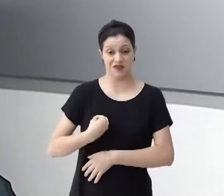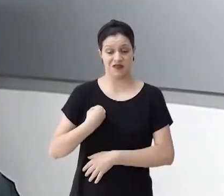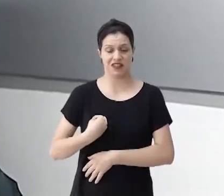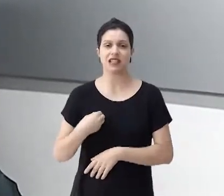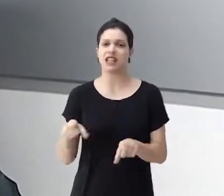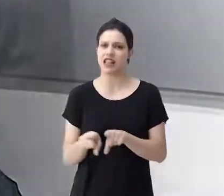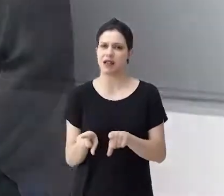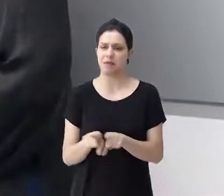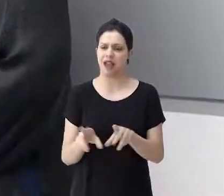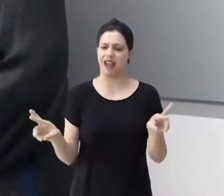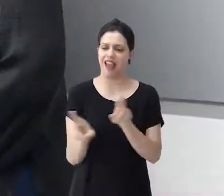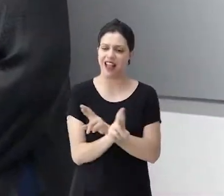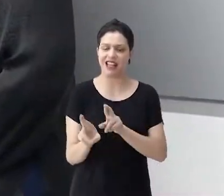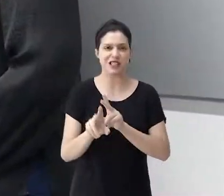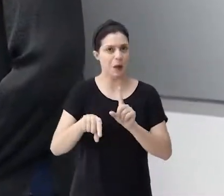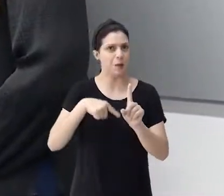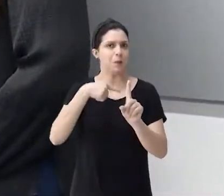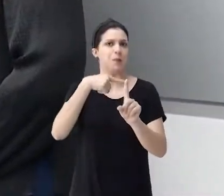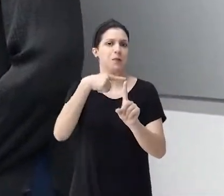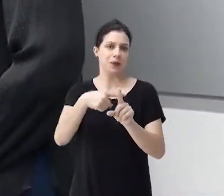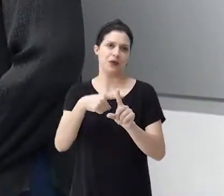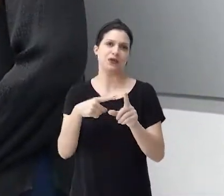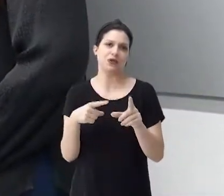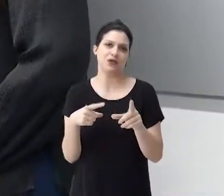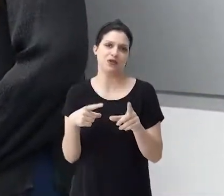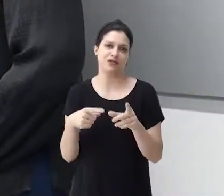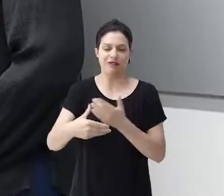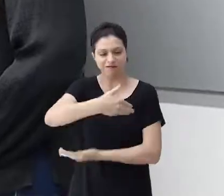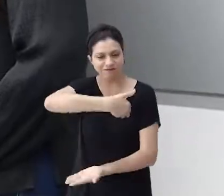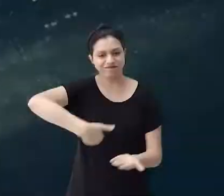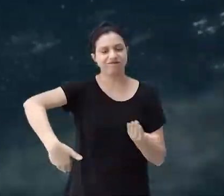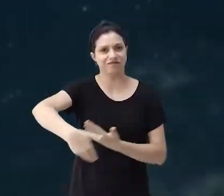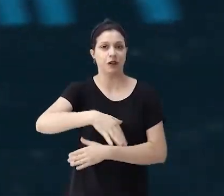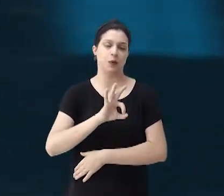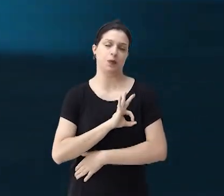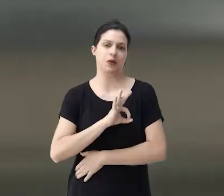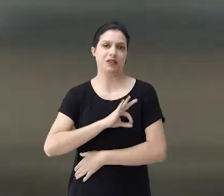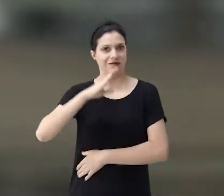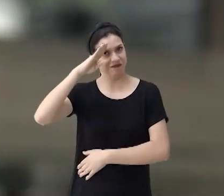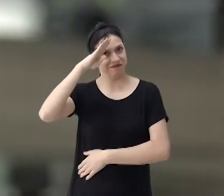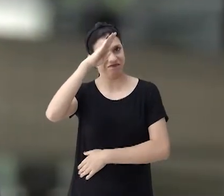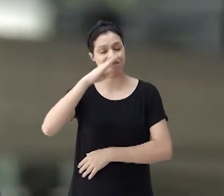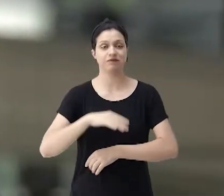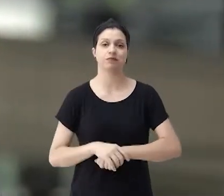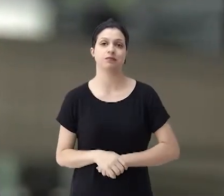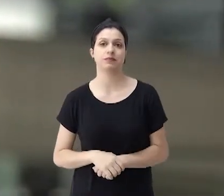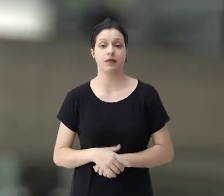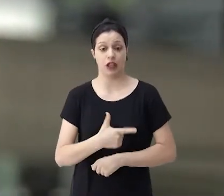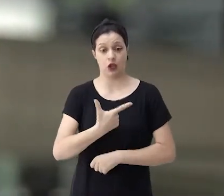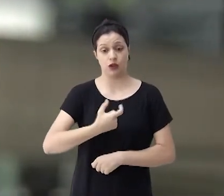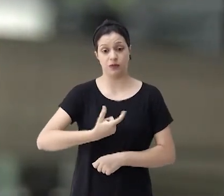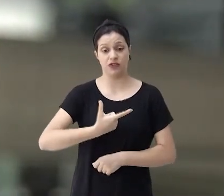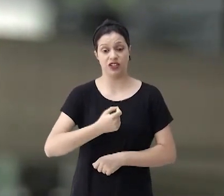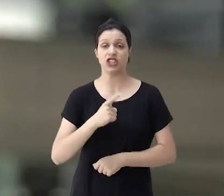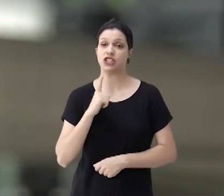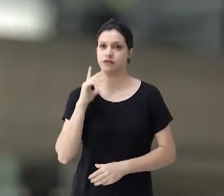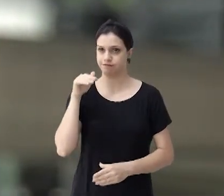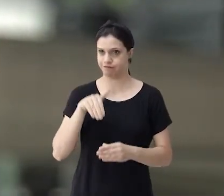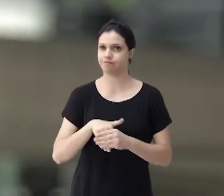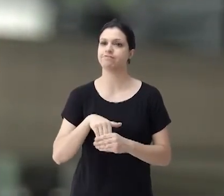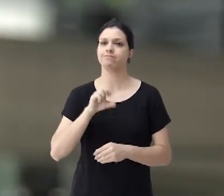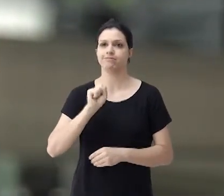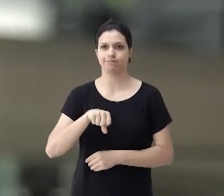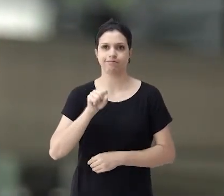própria história de vida e da relação positiva que a Assembleia mantém com a Polícia Militar. 2020 foi o ano